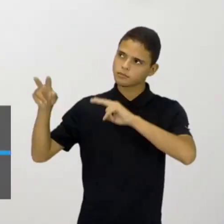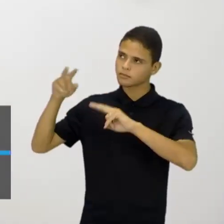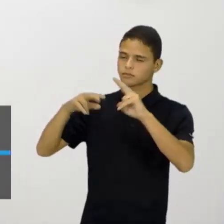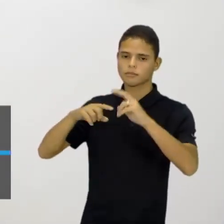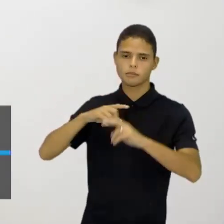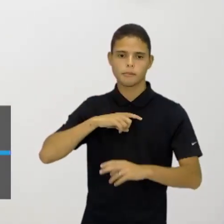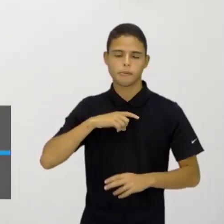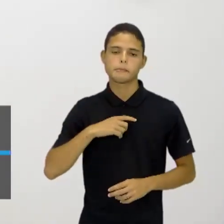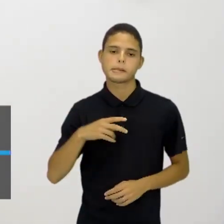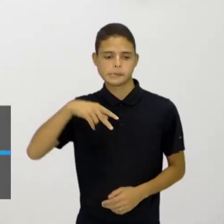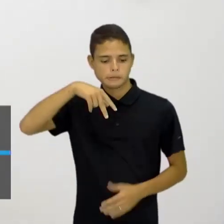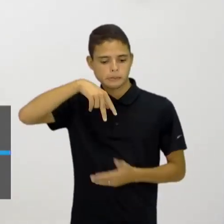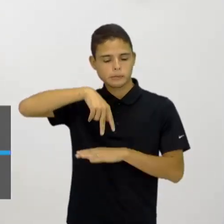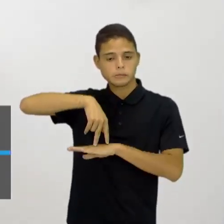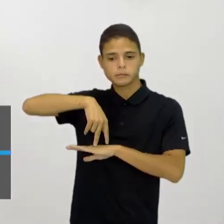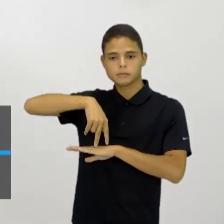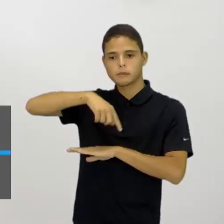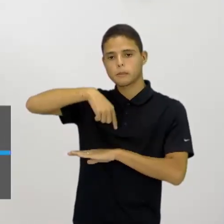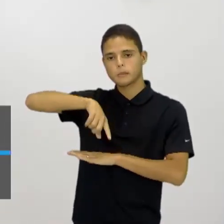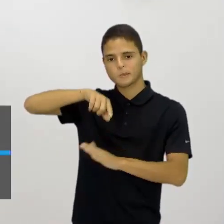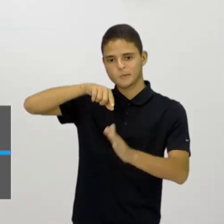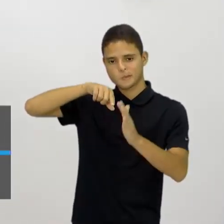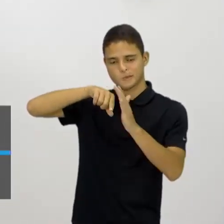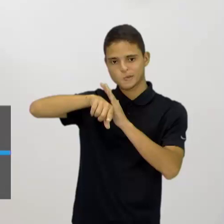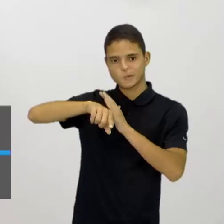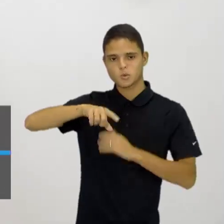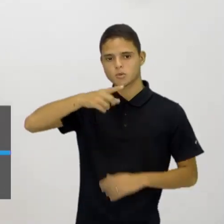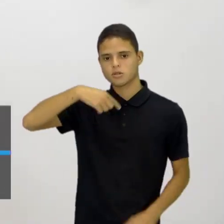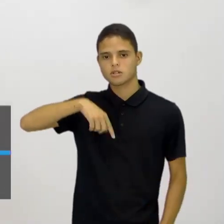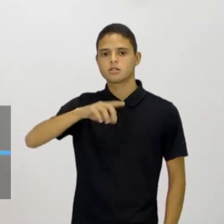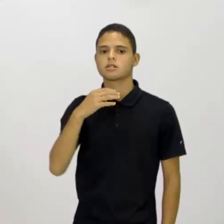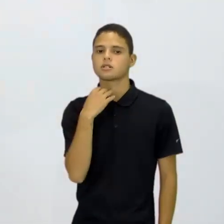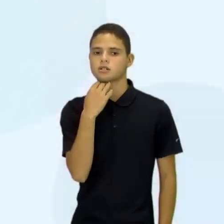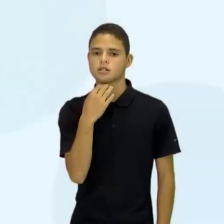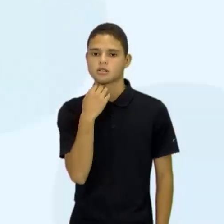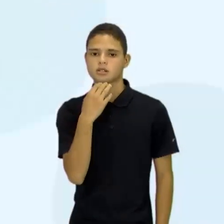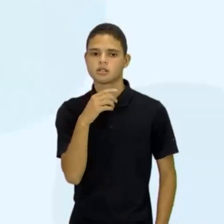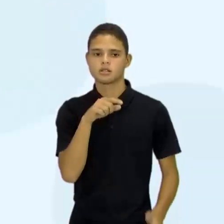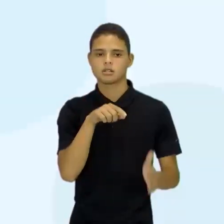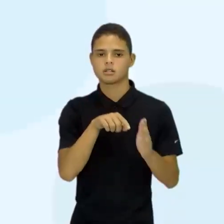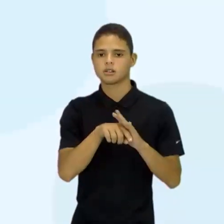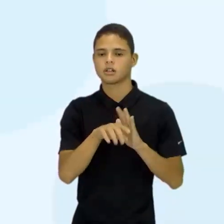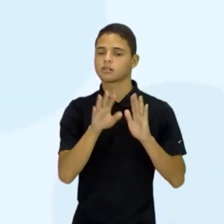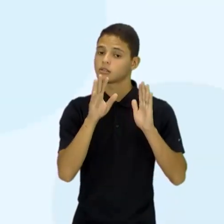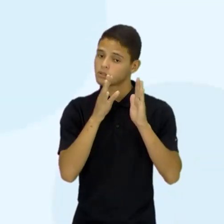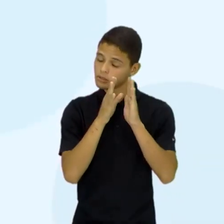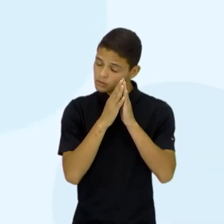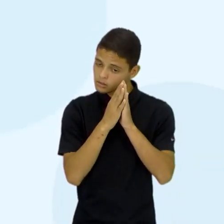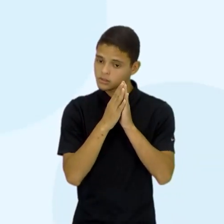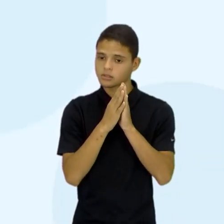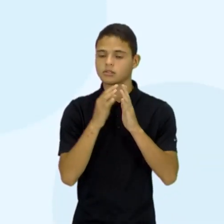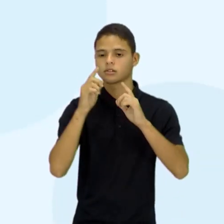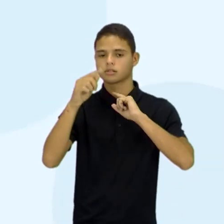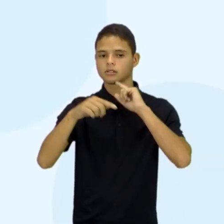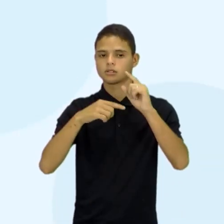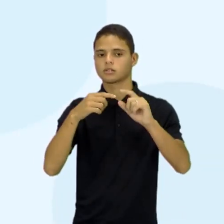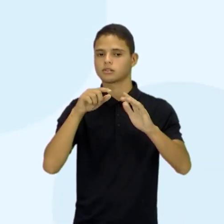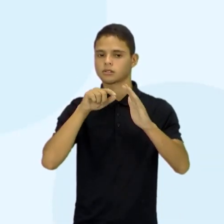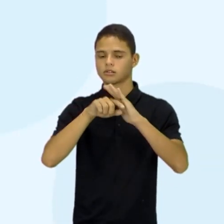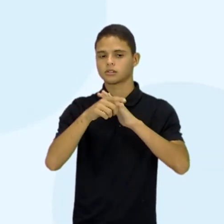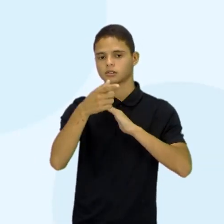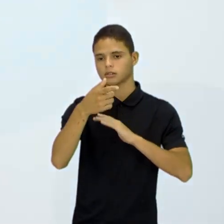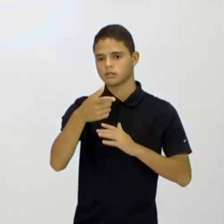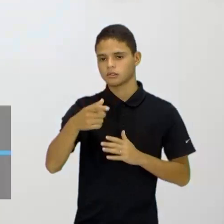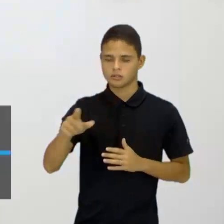terrestre Então essa pergunta aqui a gente não conseguiram levar na enquete A gente promete que traz para vocês Da próxima vez